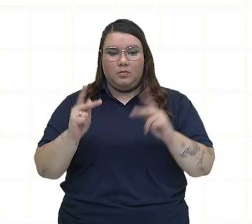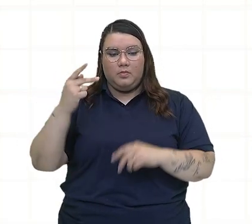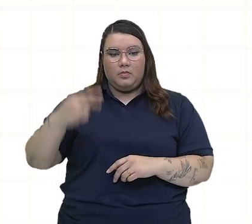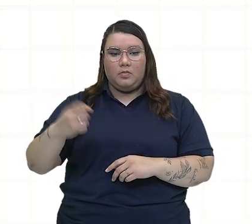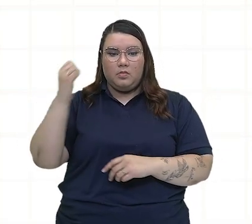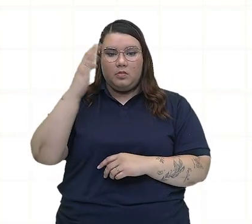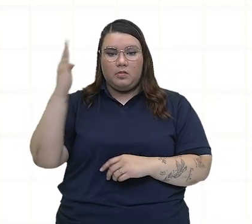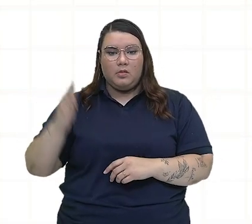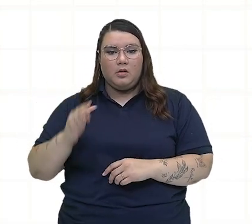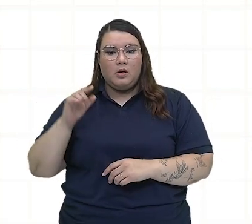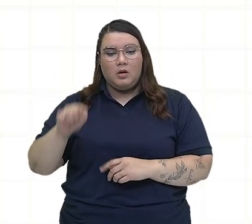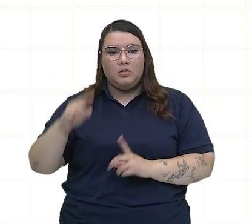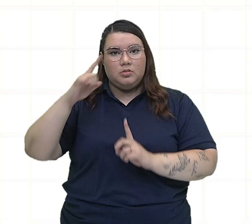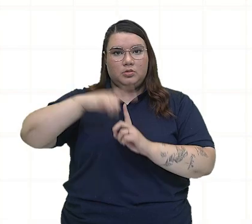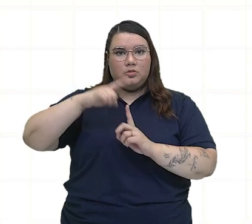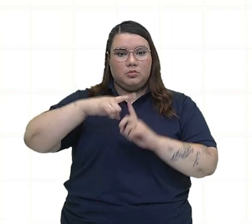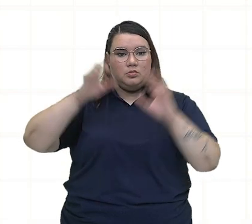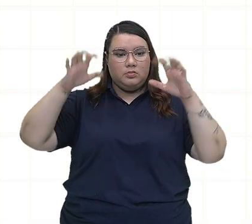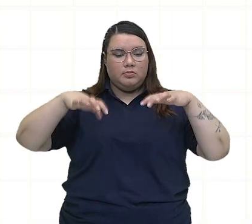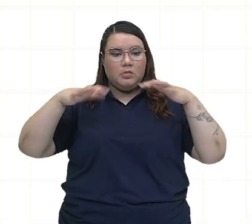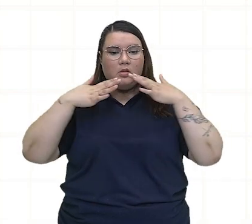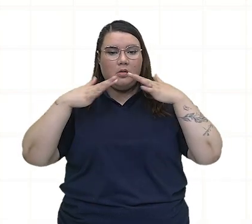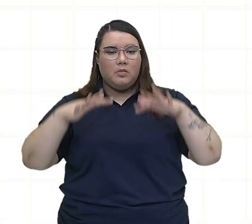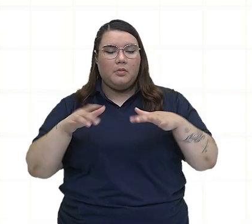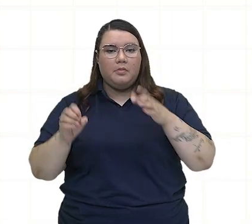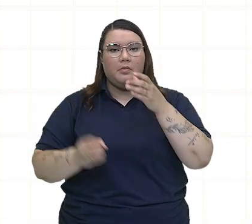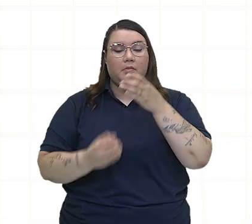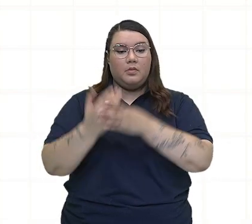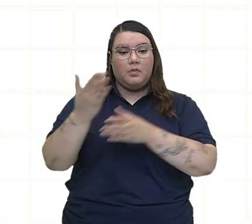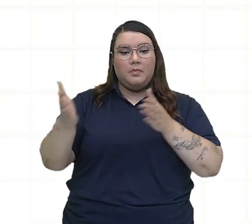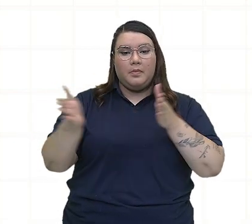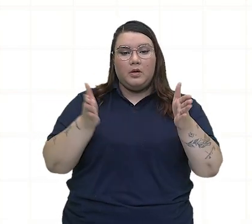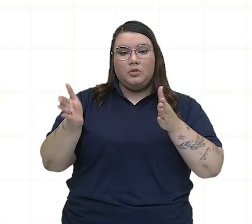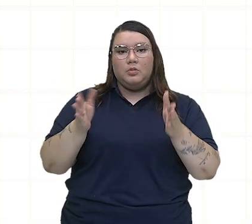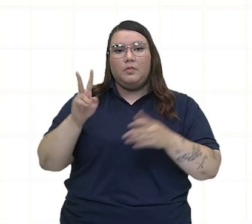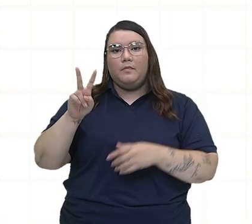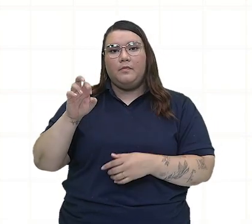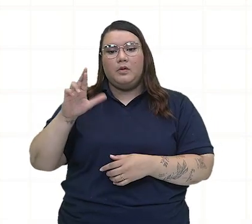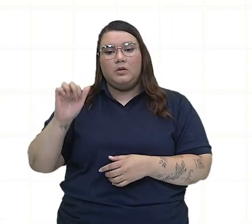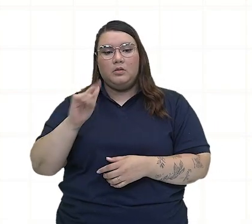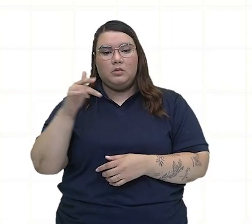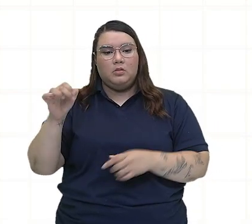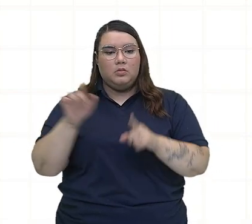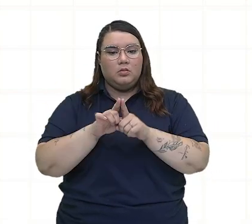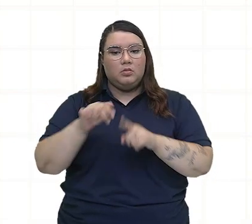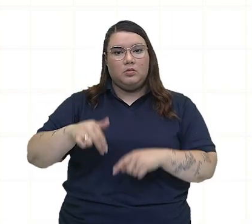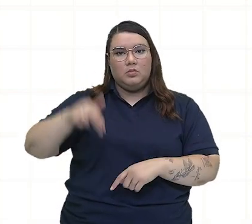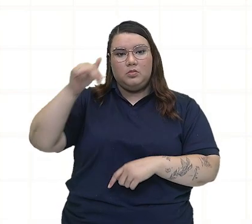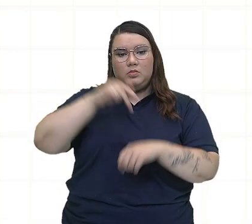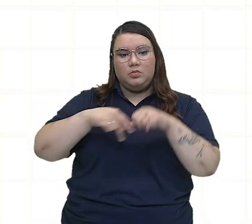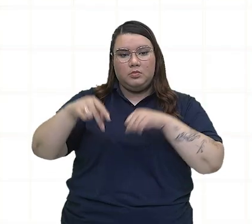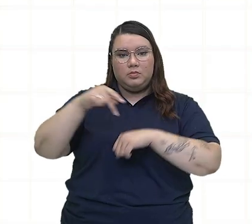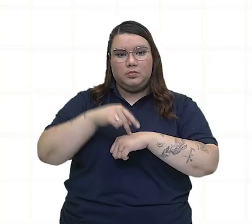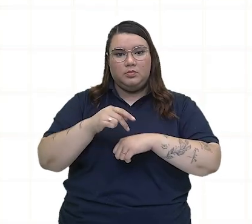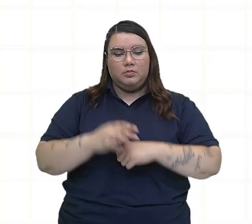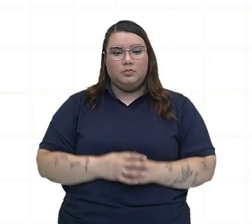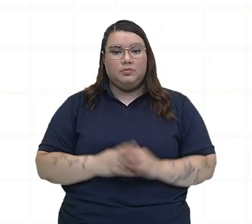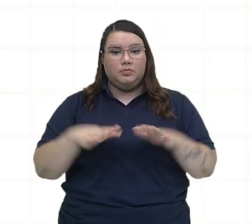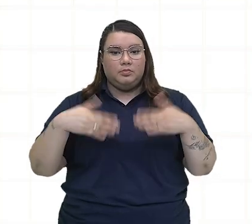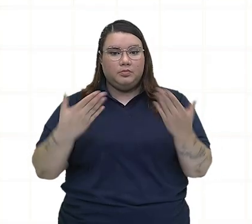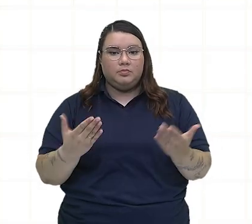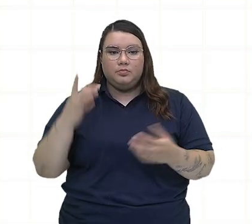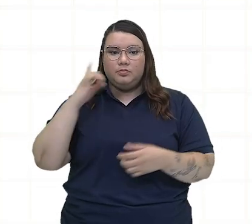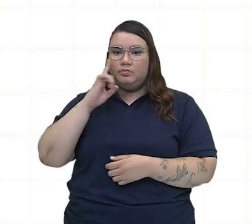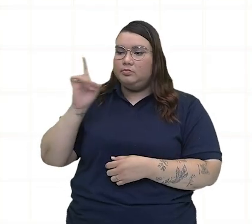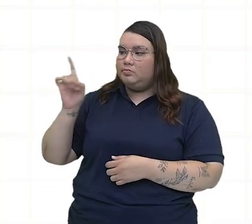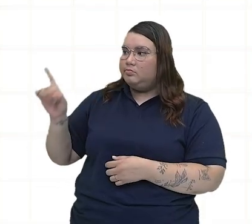No Brasil, vai ser muito comum a chuva convectiva na parte do verão e no norte do nosso país. A gente